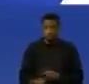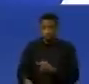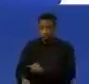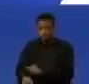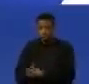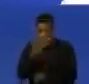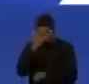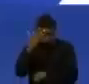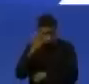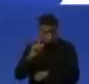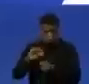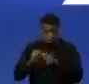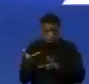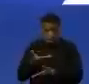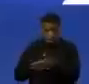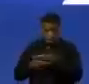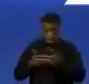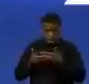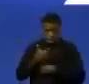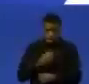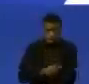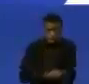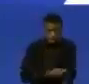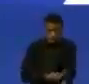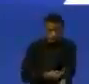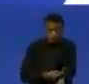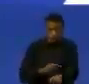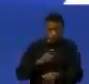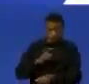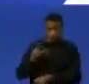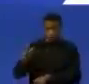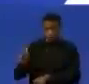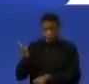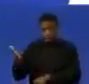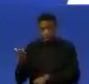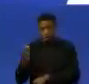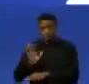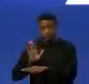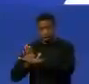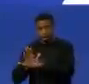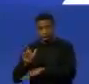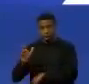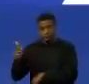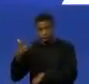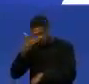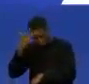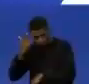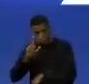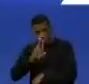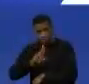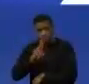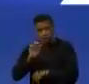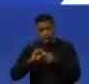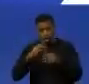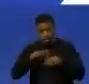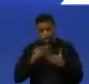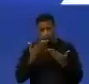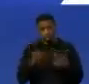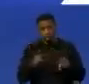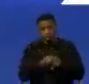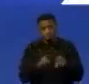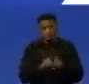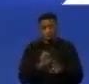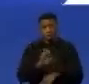células para repor, por exemplo, algumas células sanguíneas que faltam no seu organismo. Então chegamos aqui na letra E. Tudo